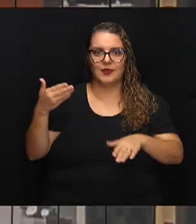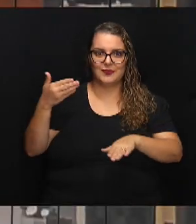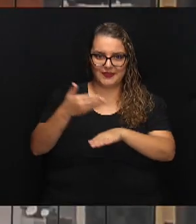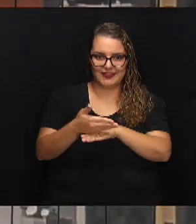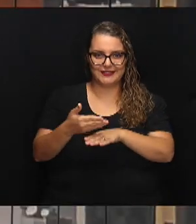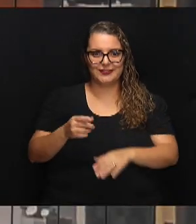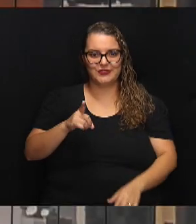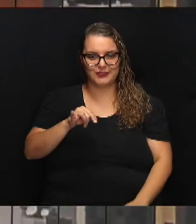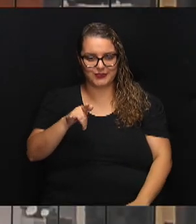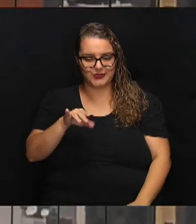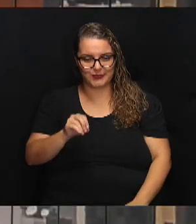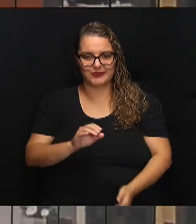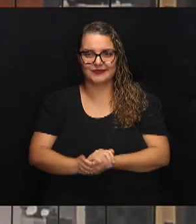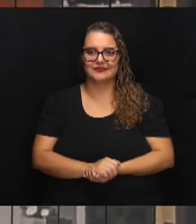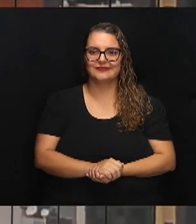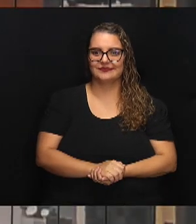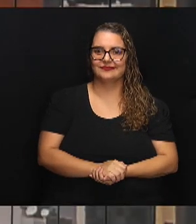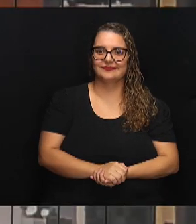participação, Diogo.